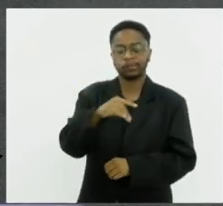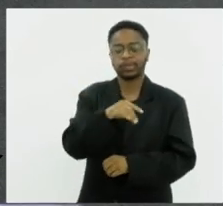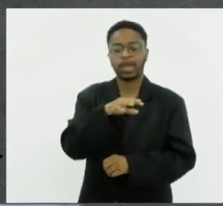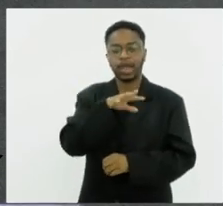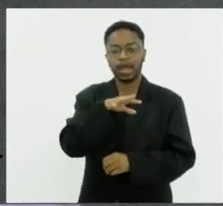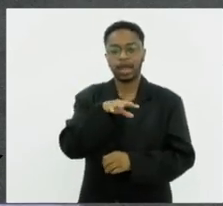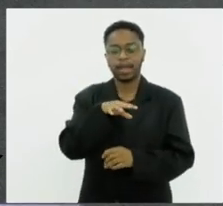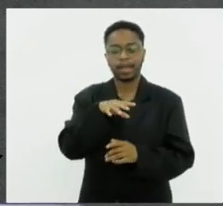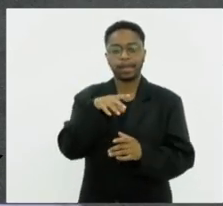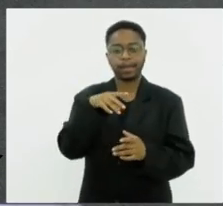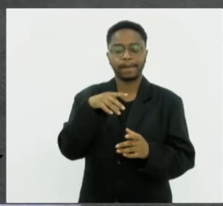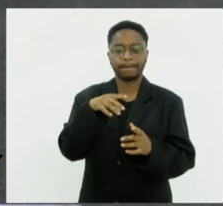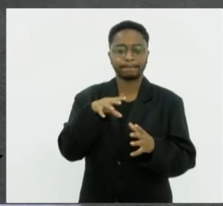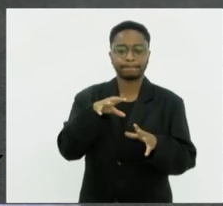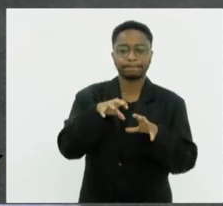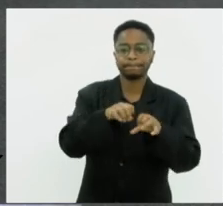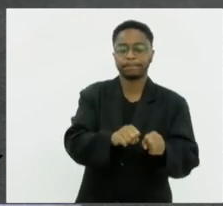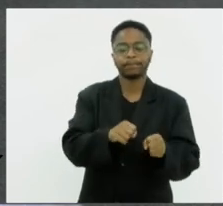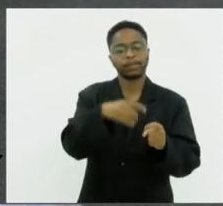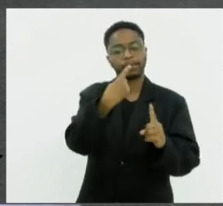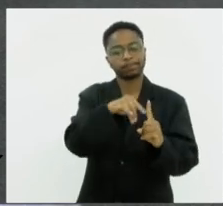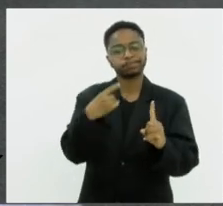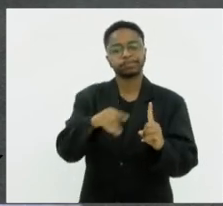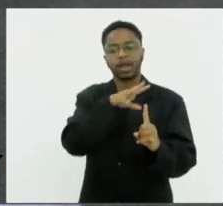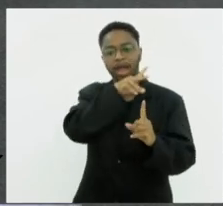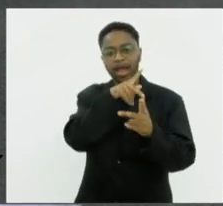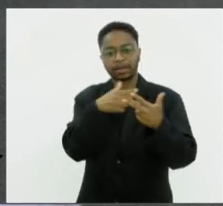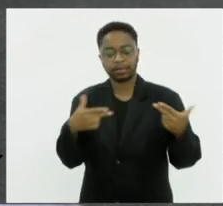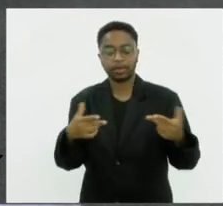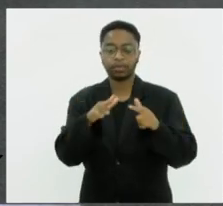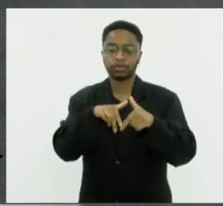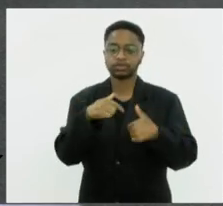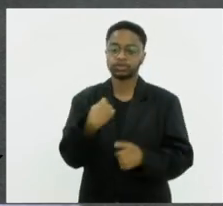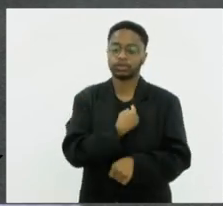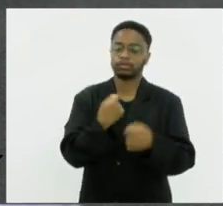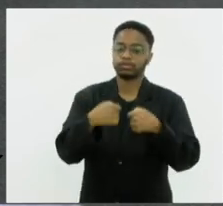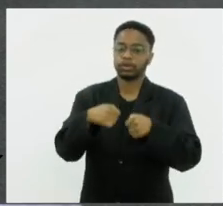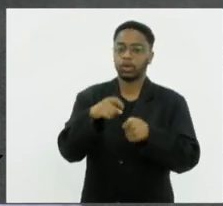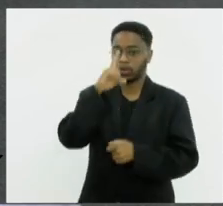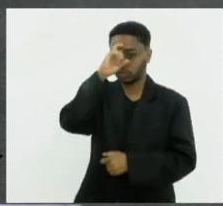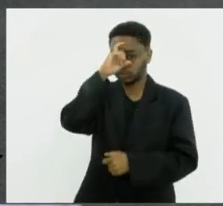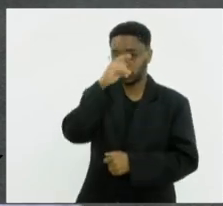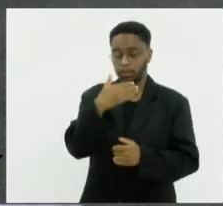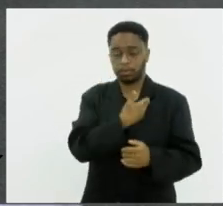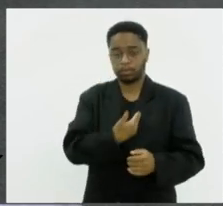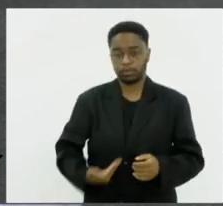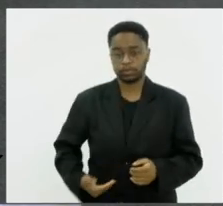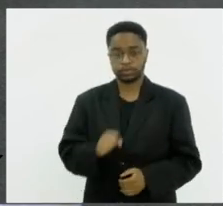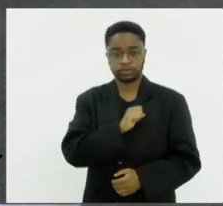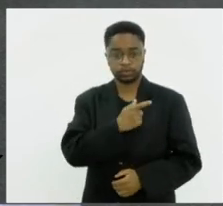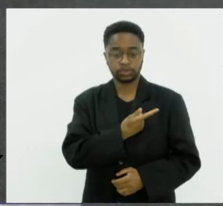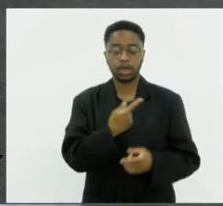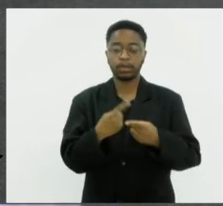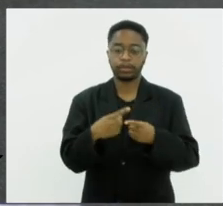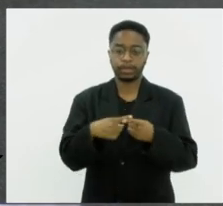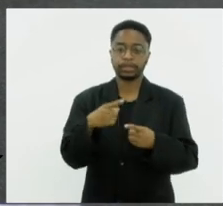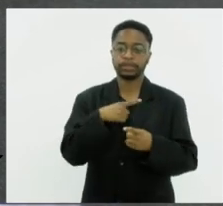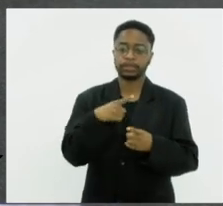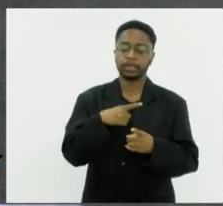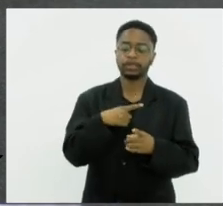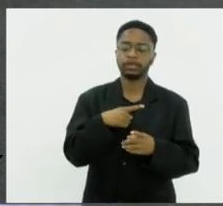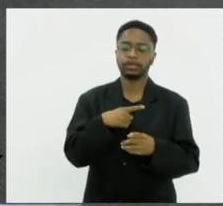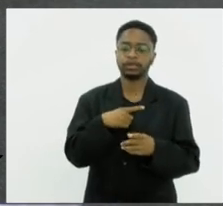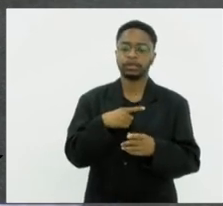gente trouxe essa necessidade de um hospital público veterinário no município de São Gonçalo diante dos diversos casos de maltrato na